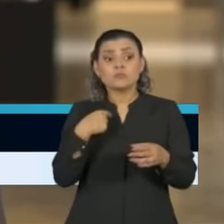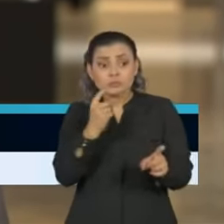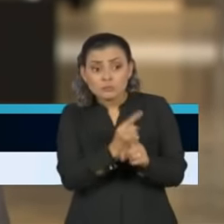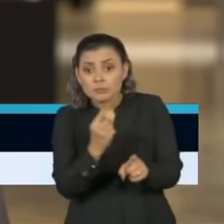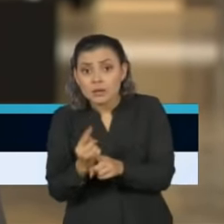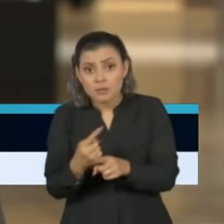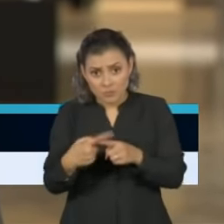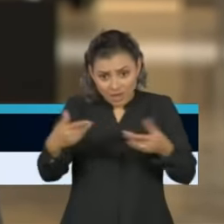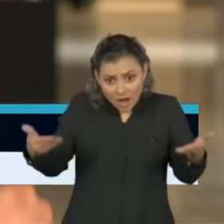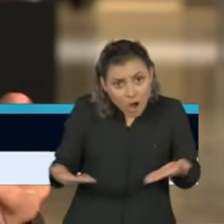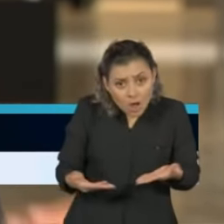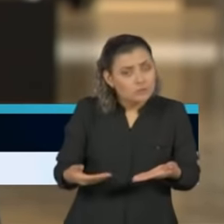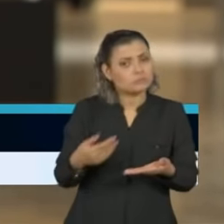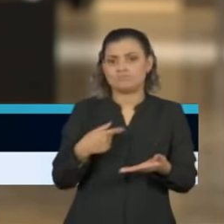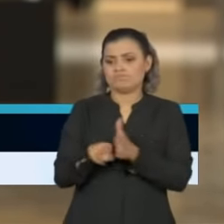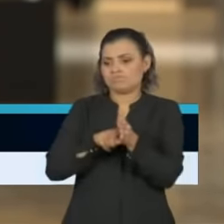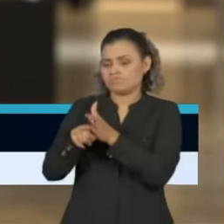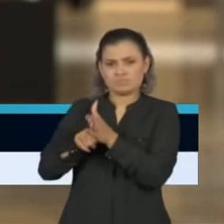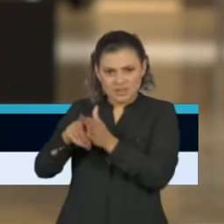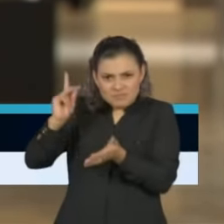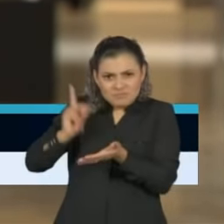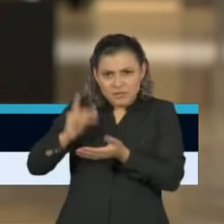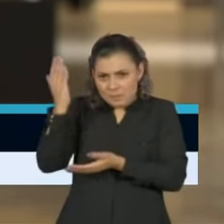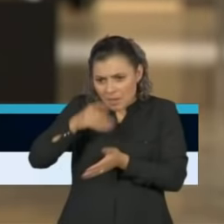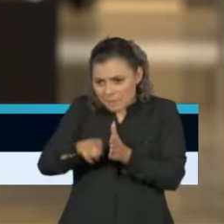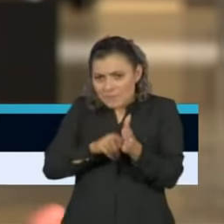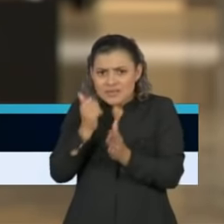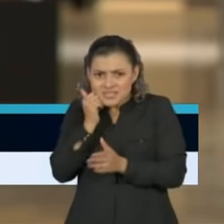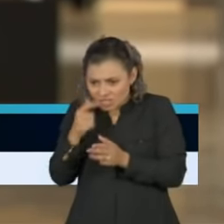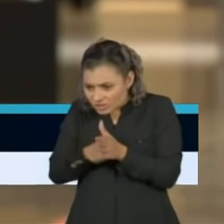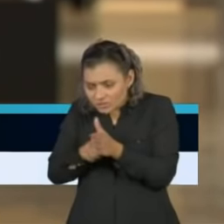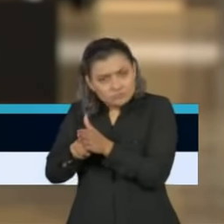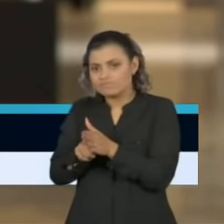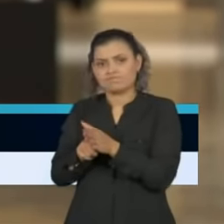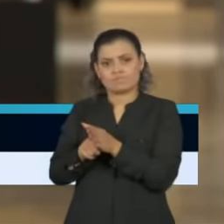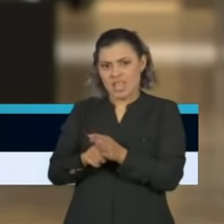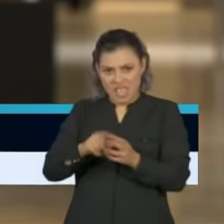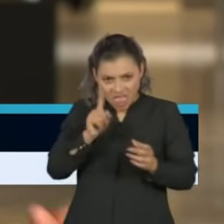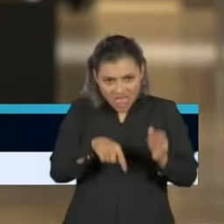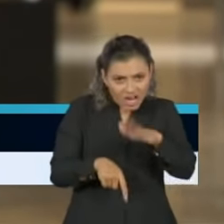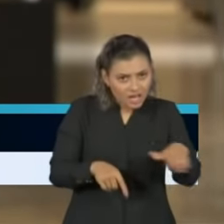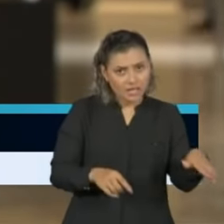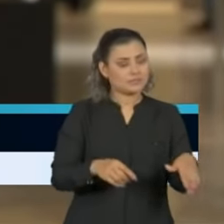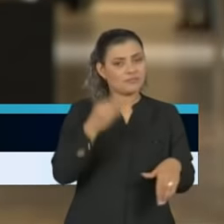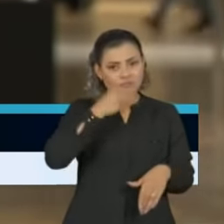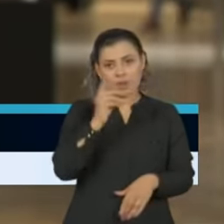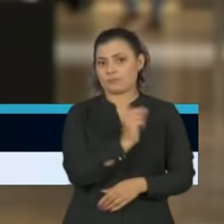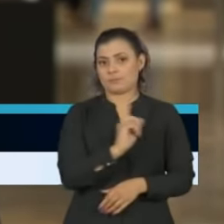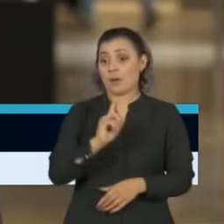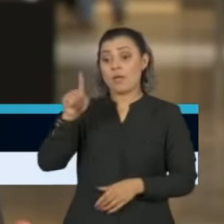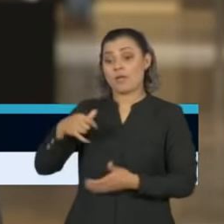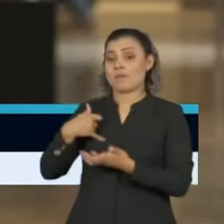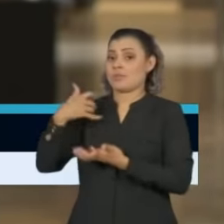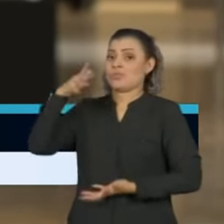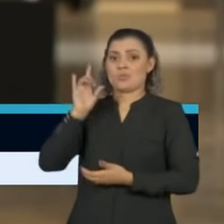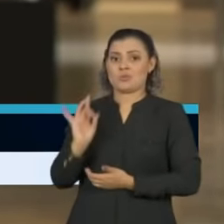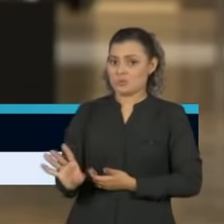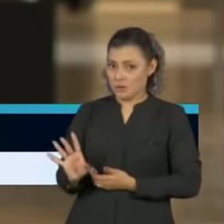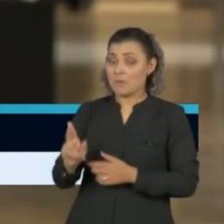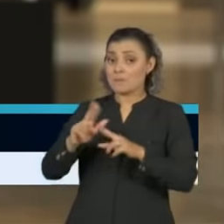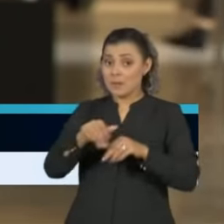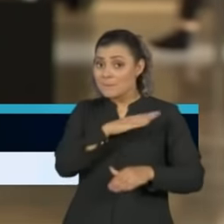não temos o conhecimento, por publicações científicas, dessa realidade a ponto de uma coletiva dizer a respeito